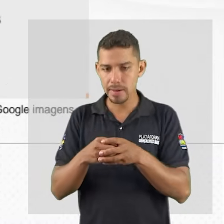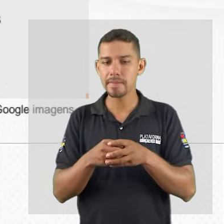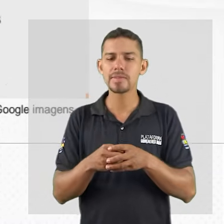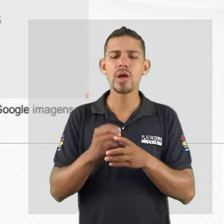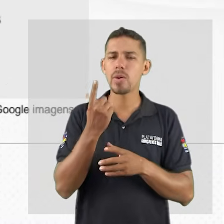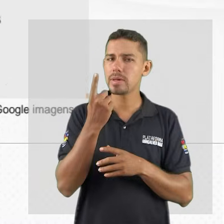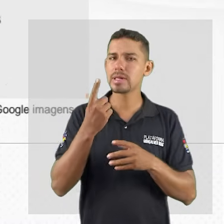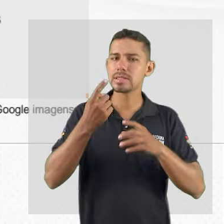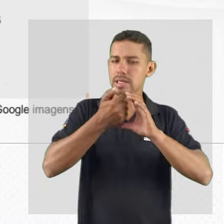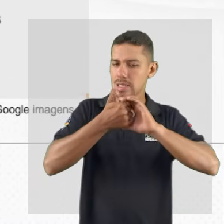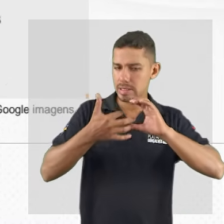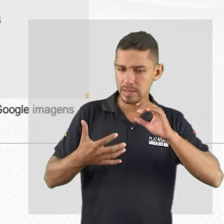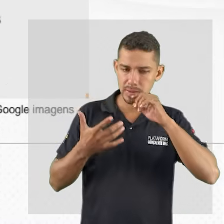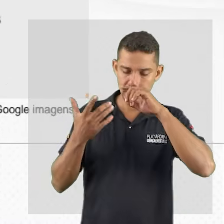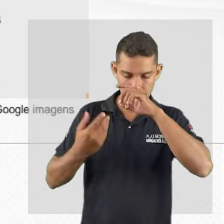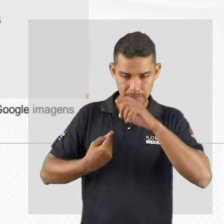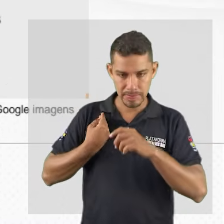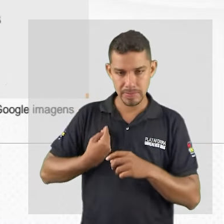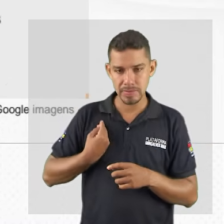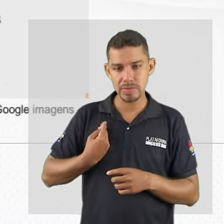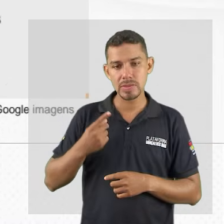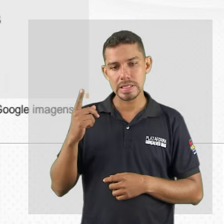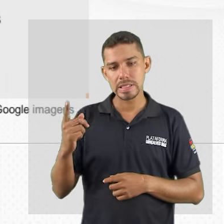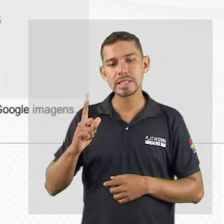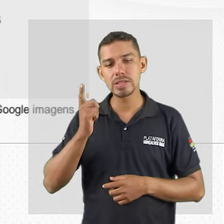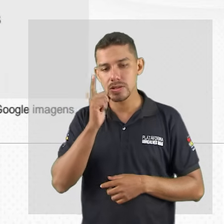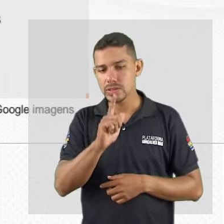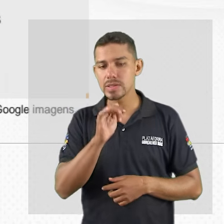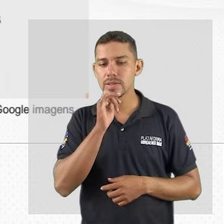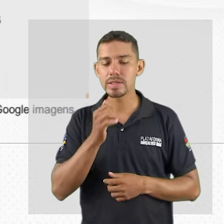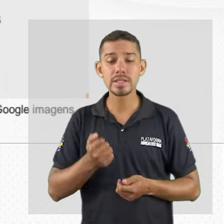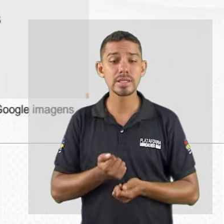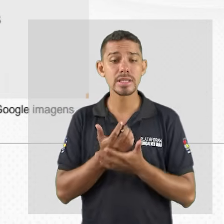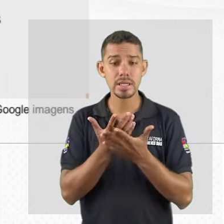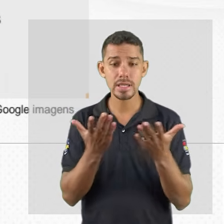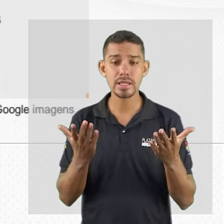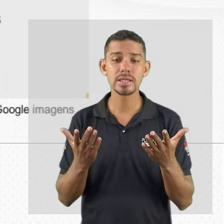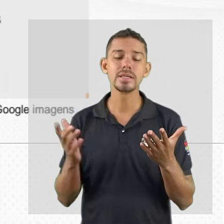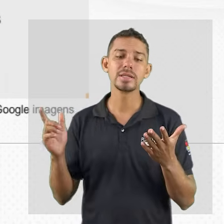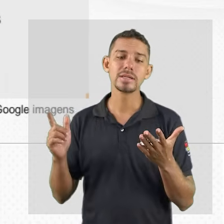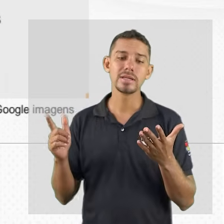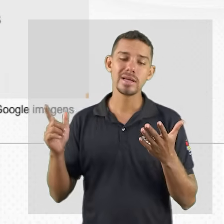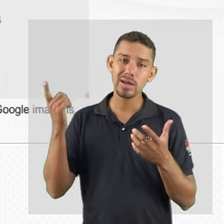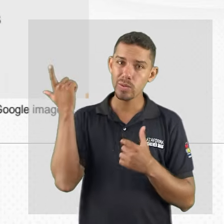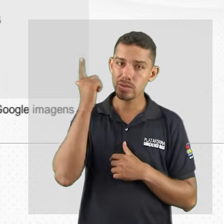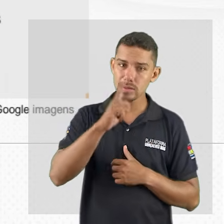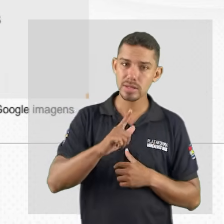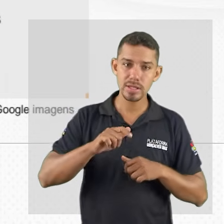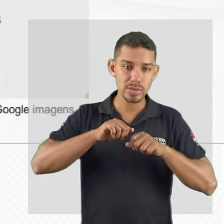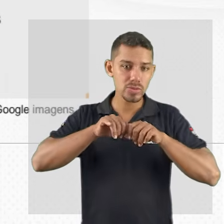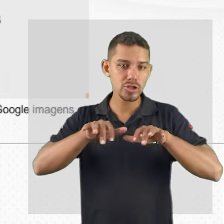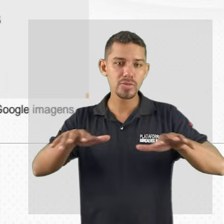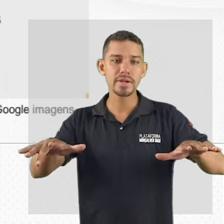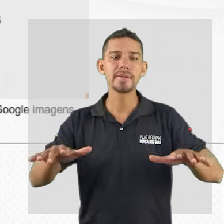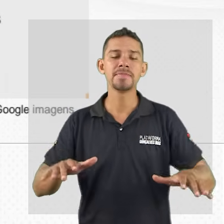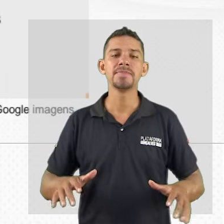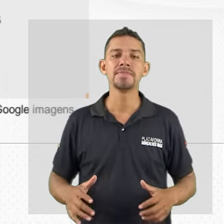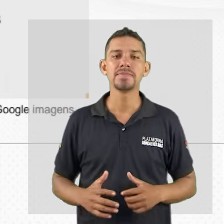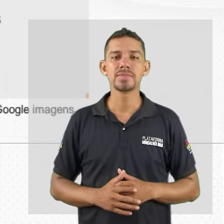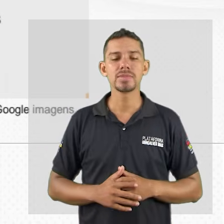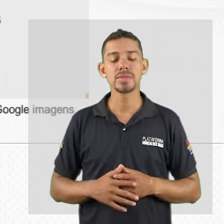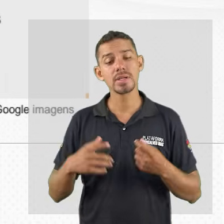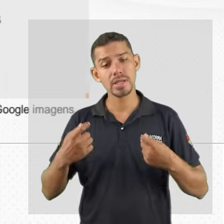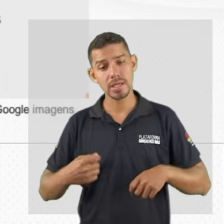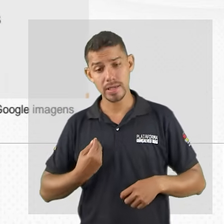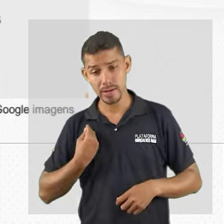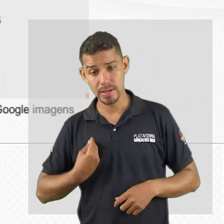das características dos seres vivos é que as células, elas conseguem se reproduzir, né? As células, elas conseguem se multiplicar, tá? Seja